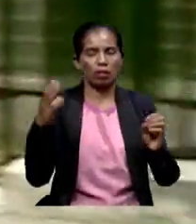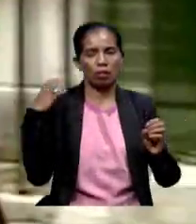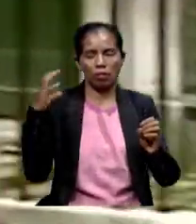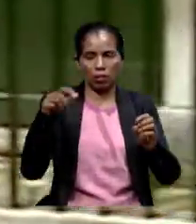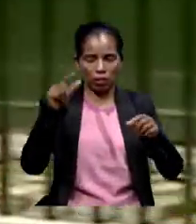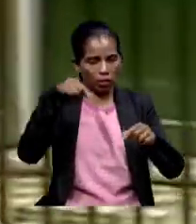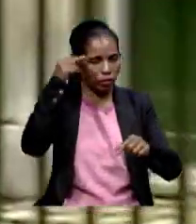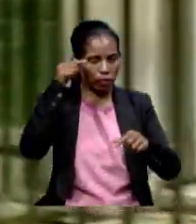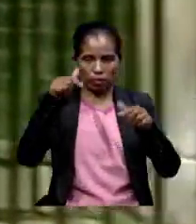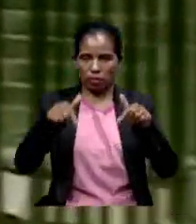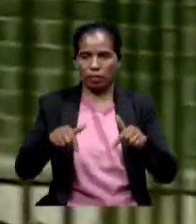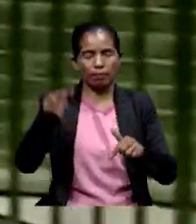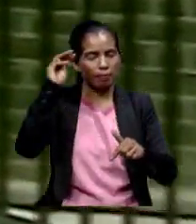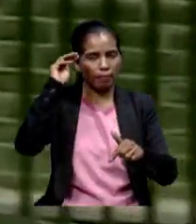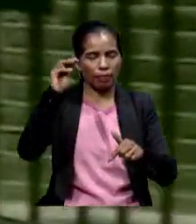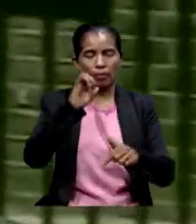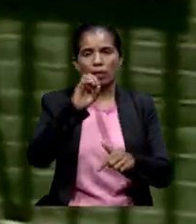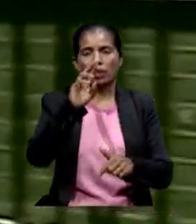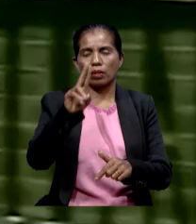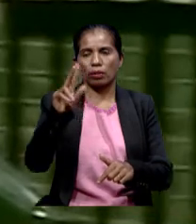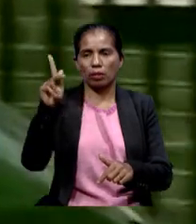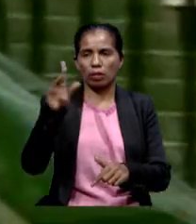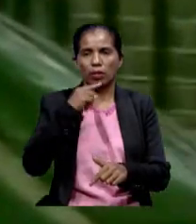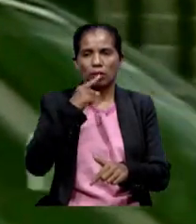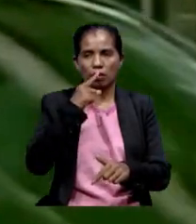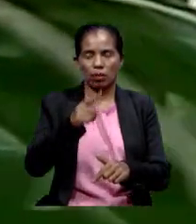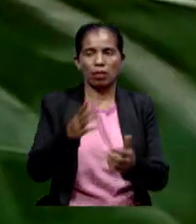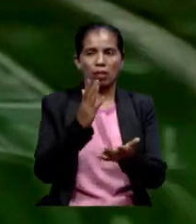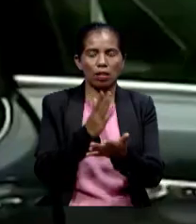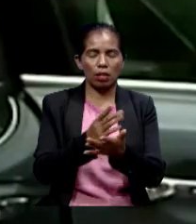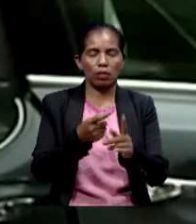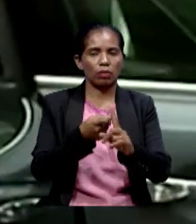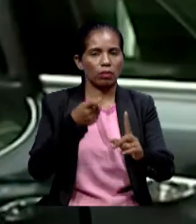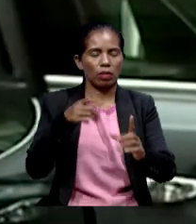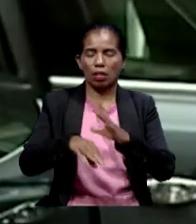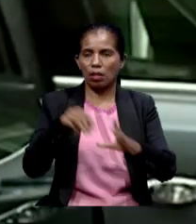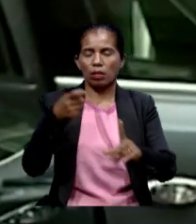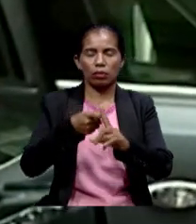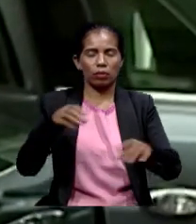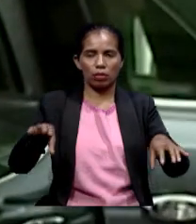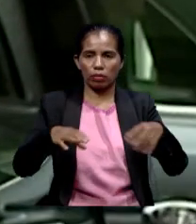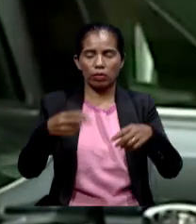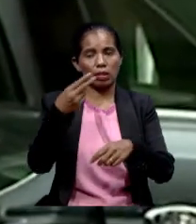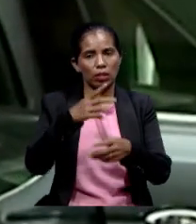idane. Ministro Irlanda do Norte Brandon Lewis mostra resigna an husi ne cargo e a quinta semana ne.